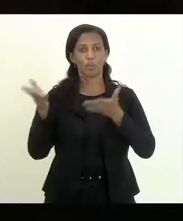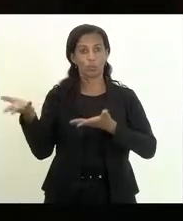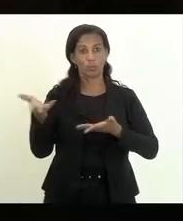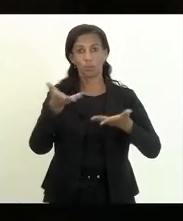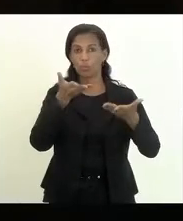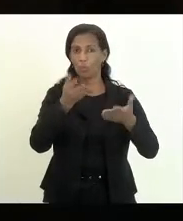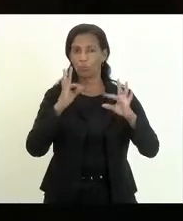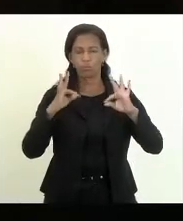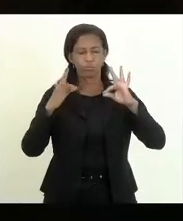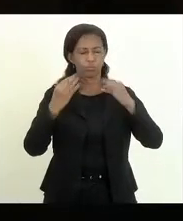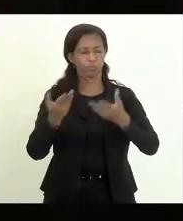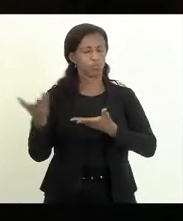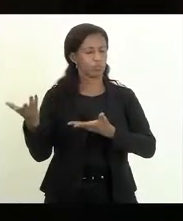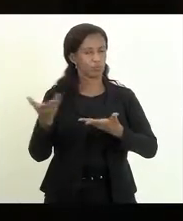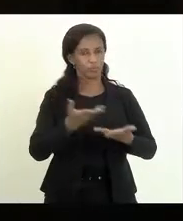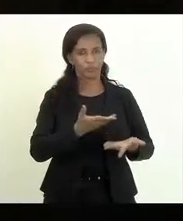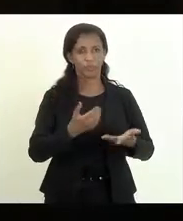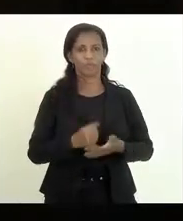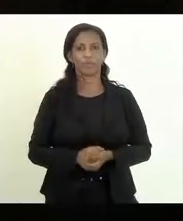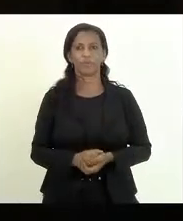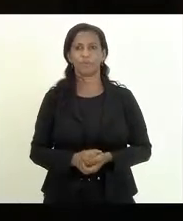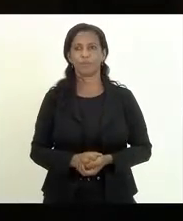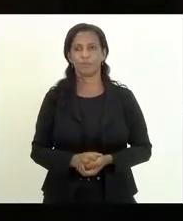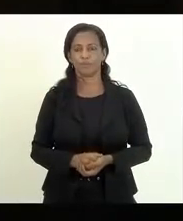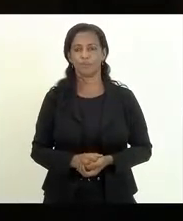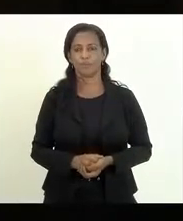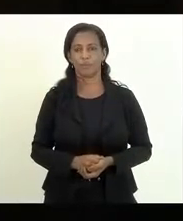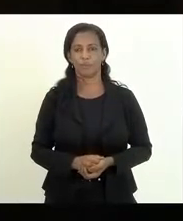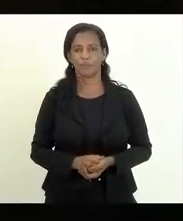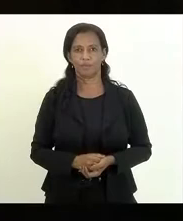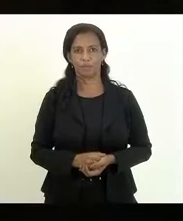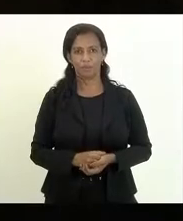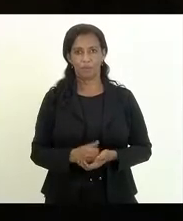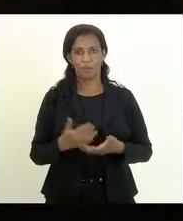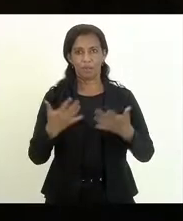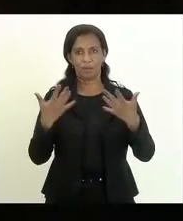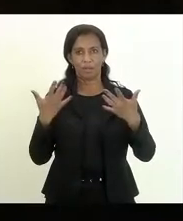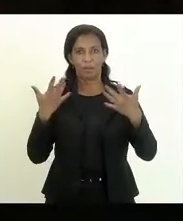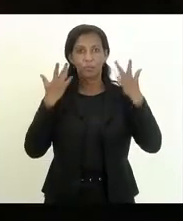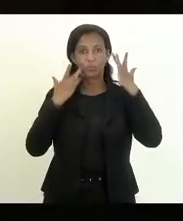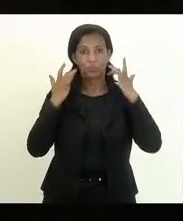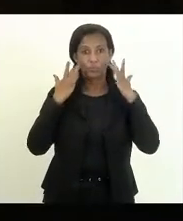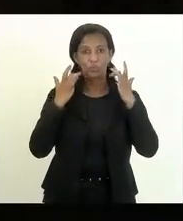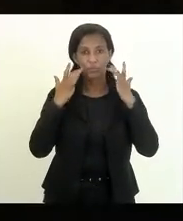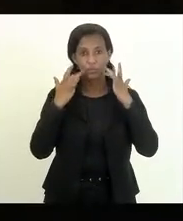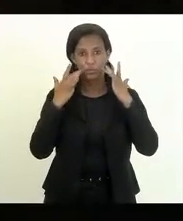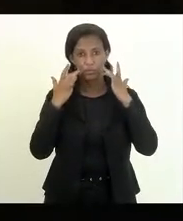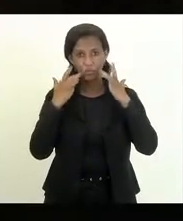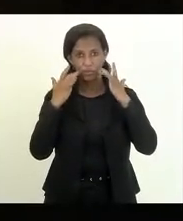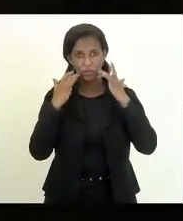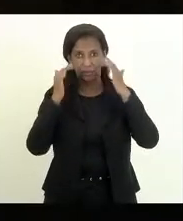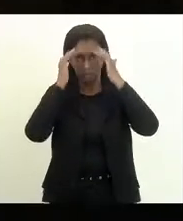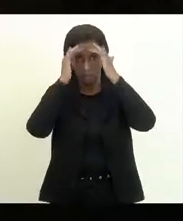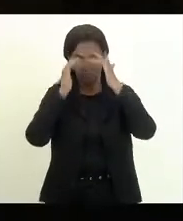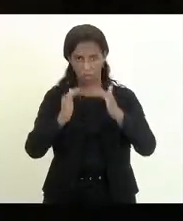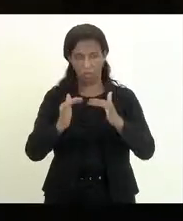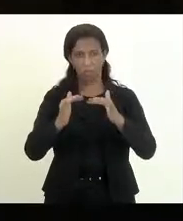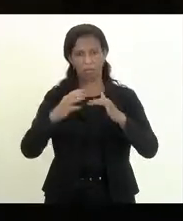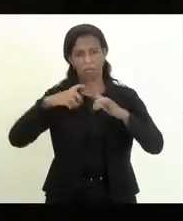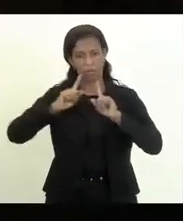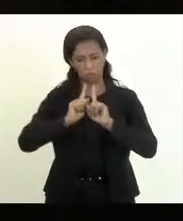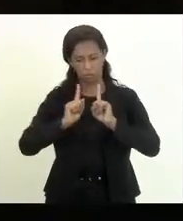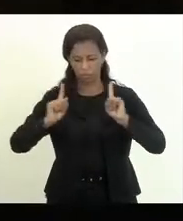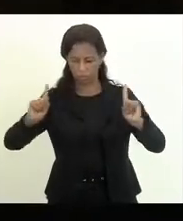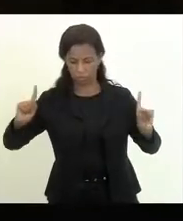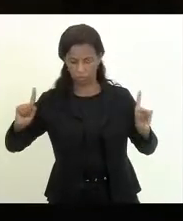todas convidadíssimas. Né? A exibição, a encenação, será respeitando todos os